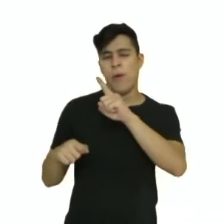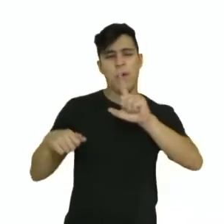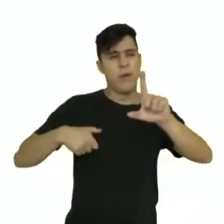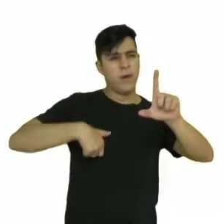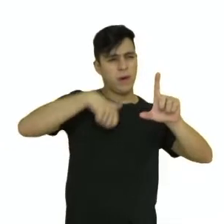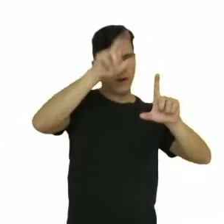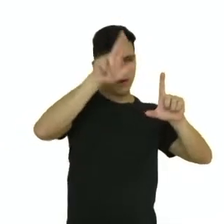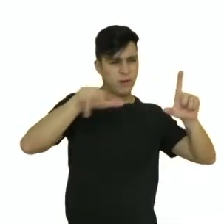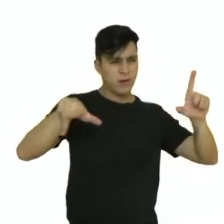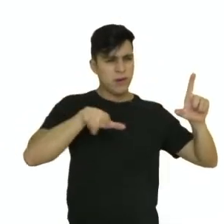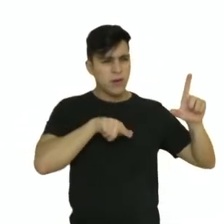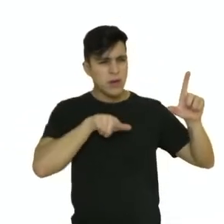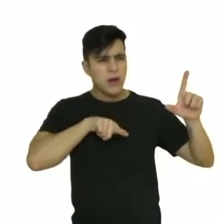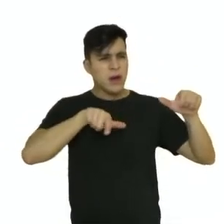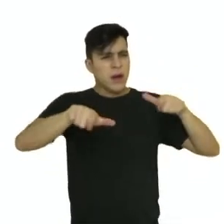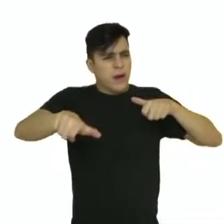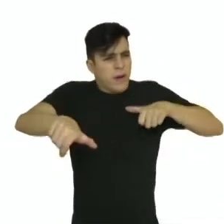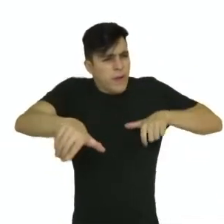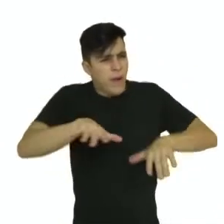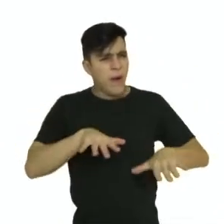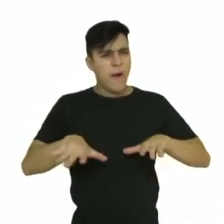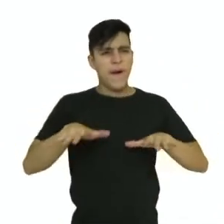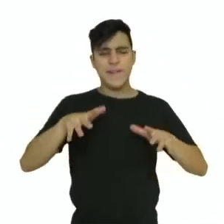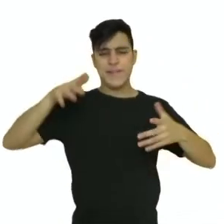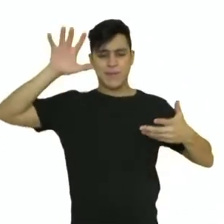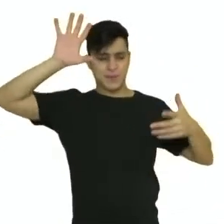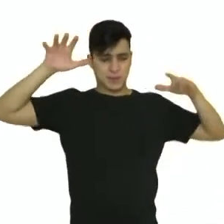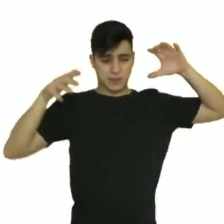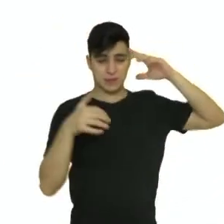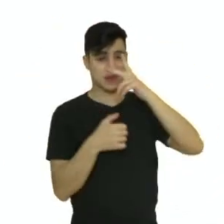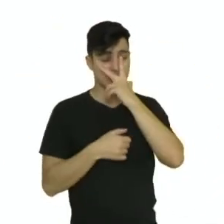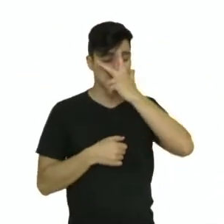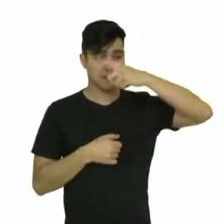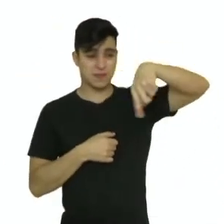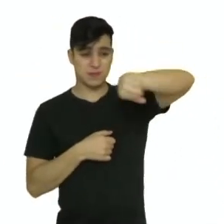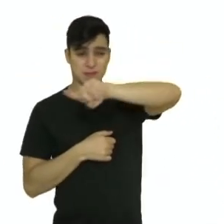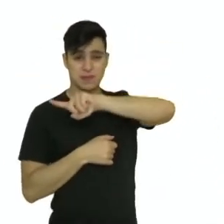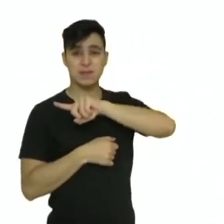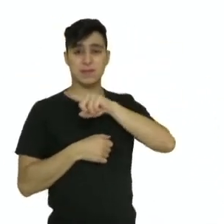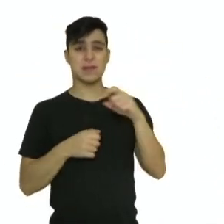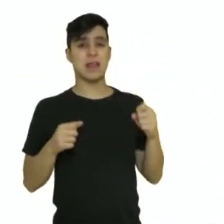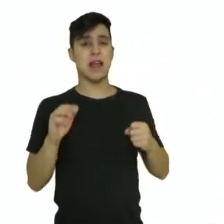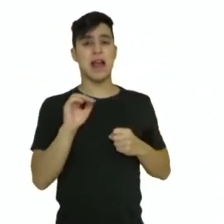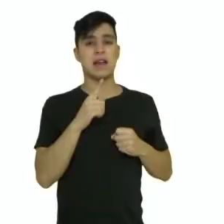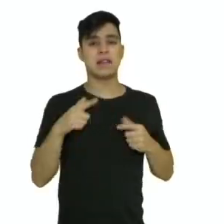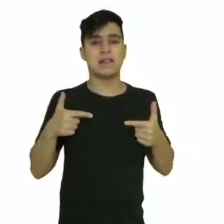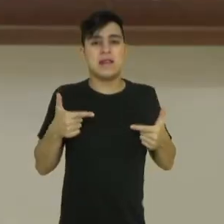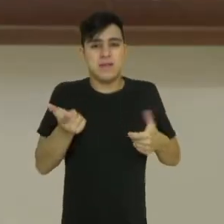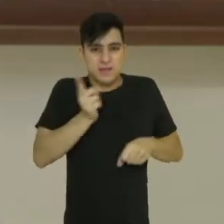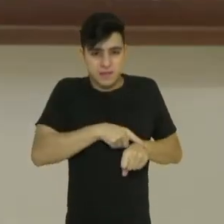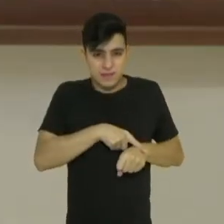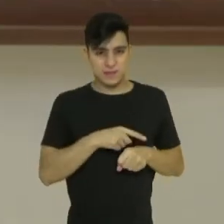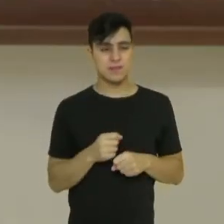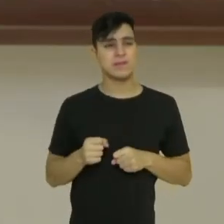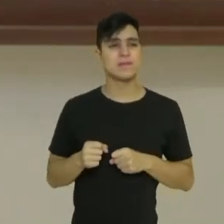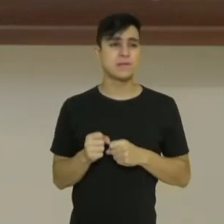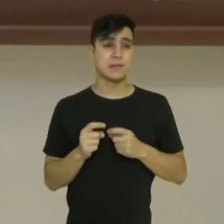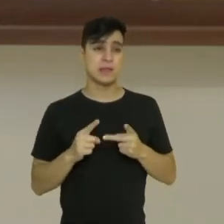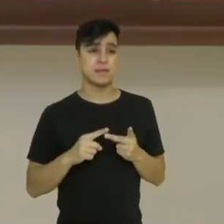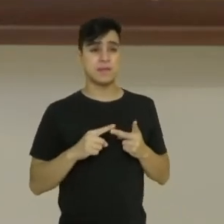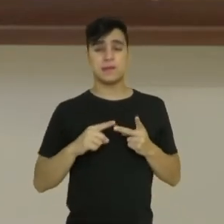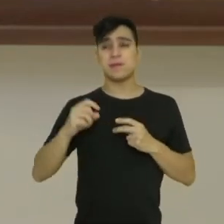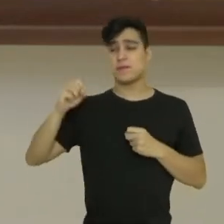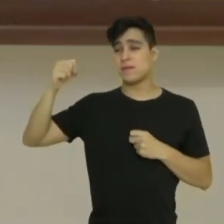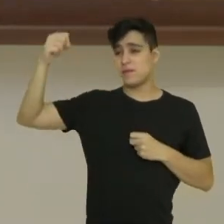vê extremamente movimentada, porque parece que as pessoas estão fazendo uma ação naquele momento. E outra coisa que é enfatizada, a luz e sombra. Por